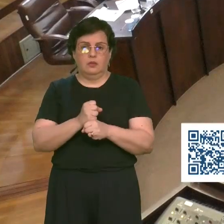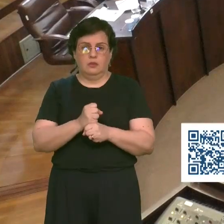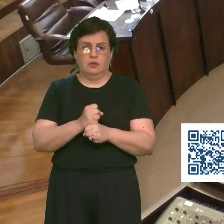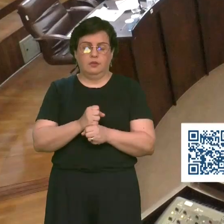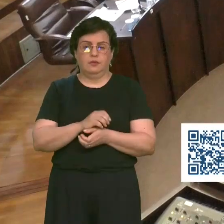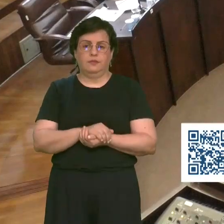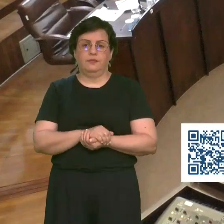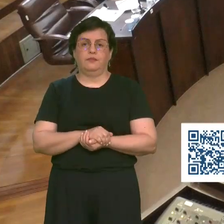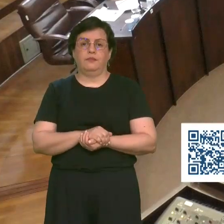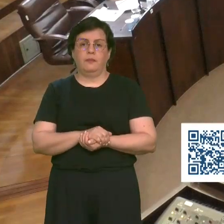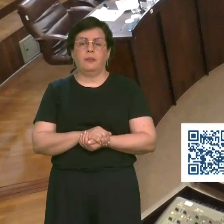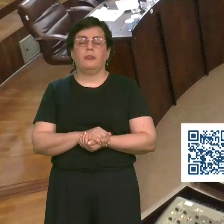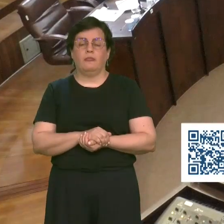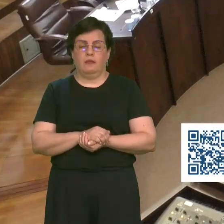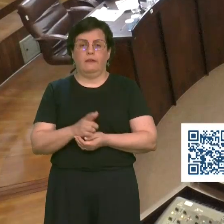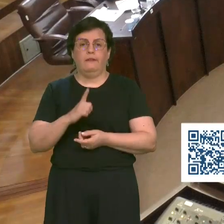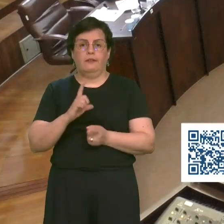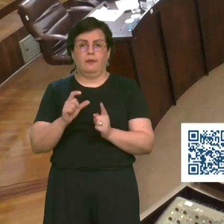no requerimento